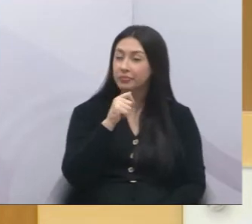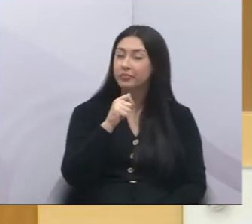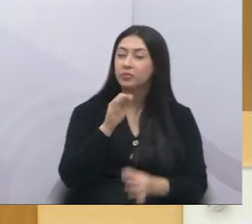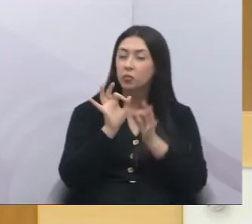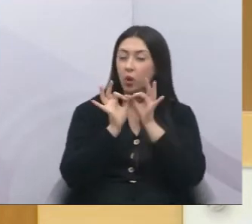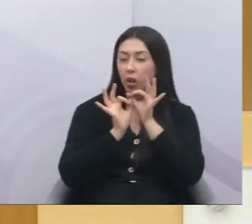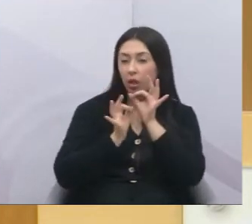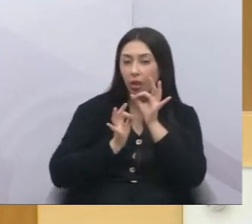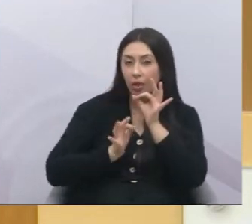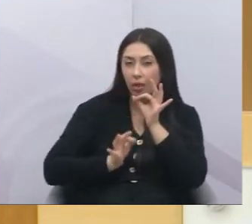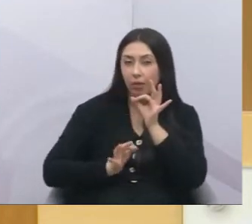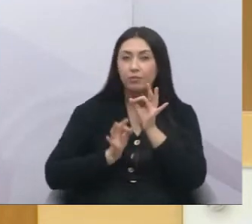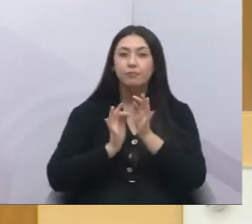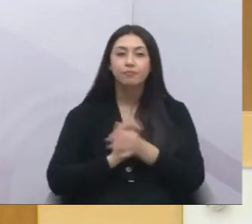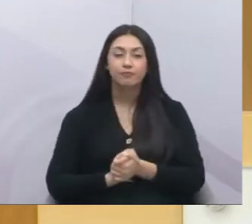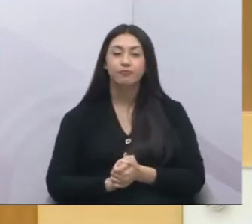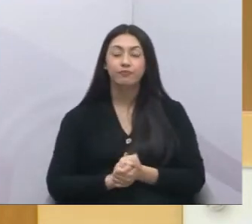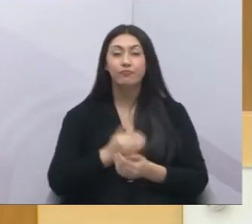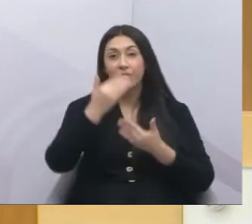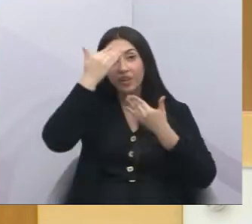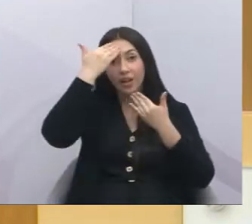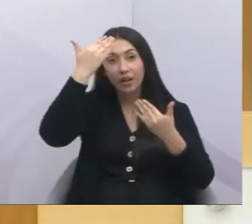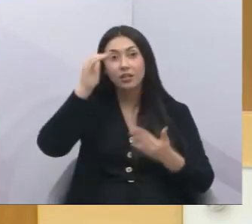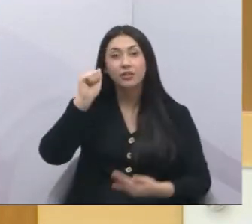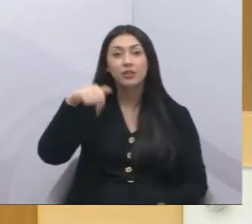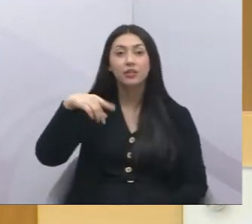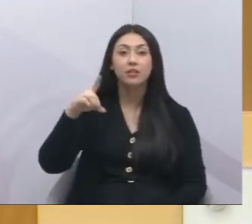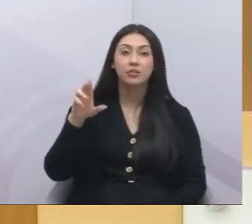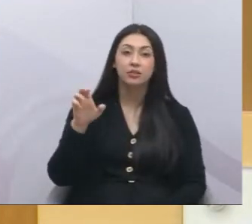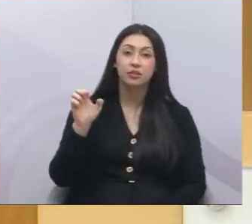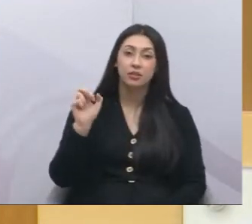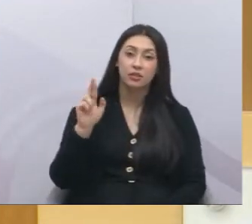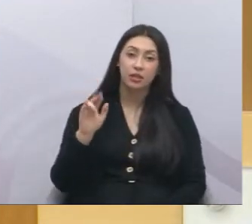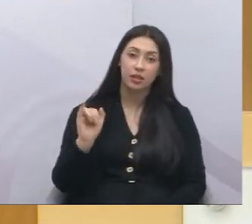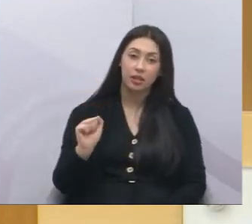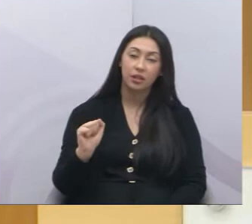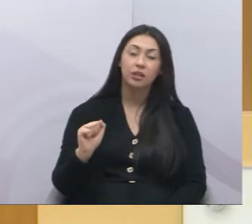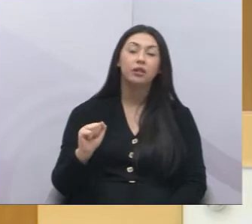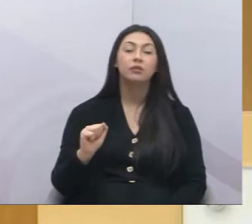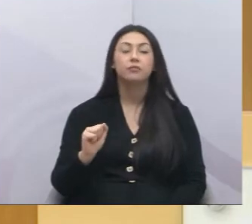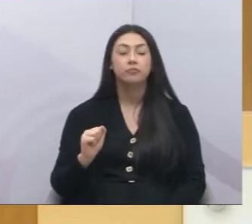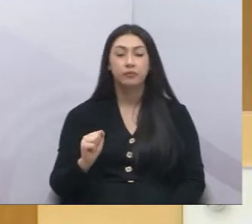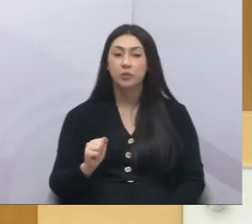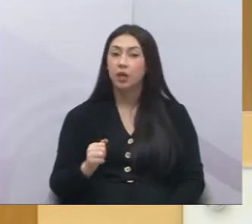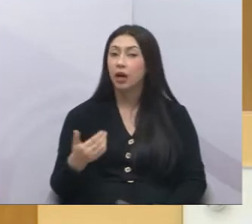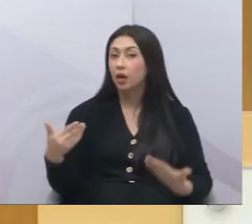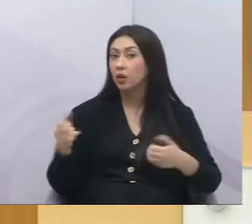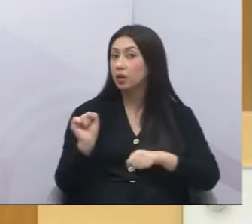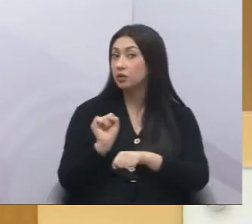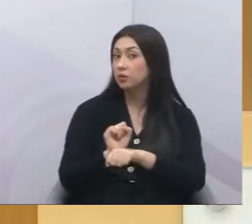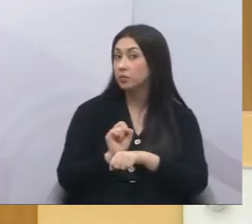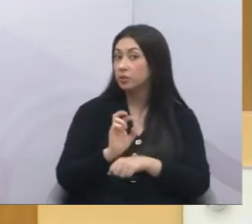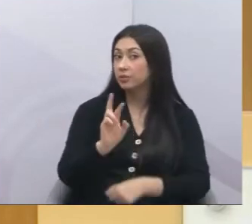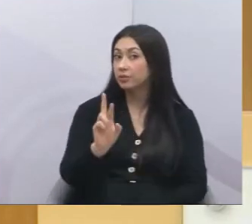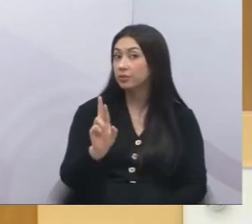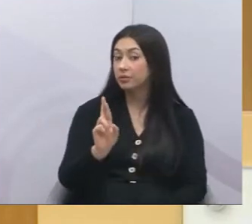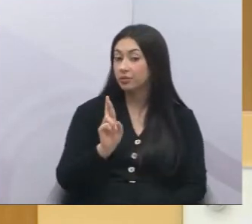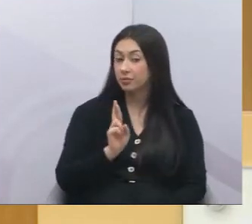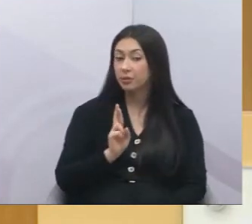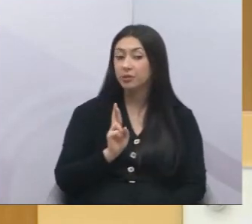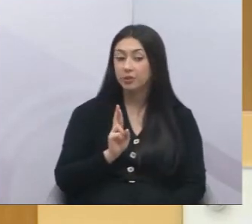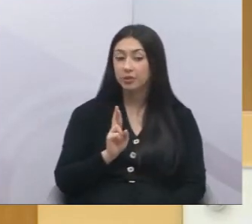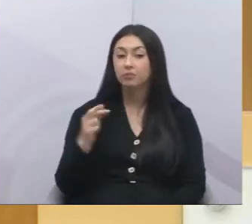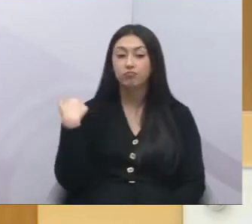agradecer a André que nos ouviu e vai trazer as respostas de nossas